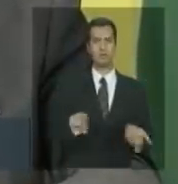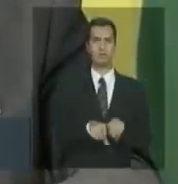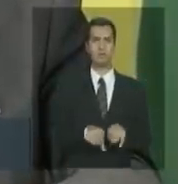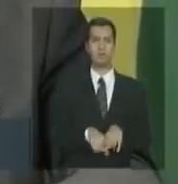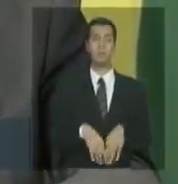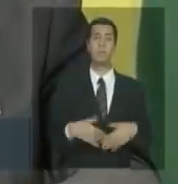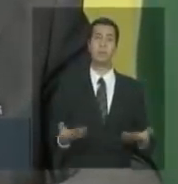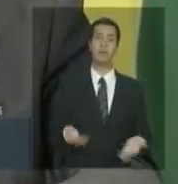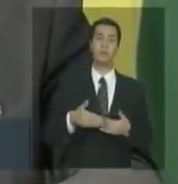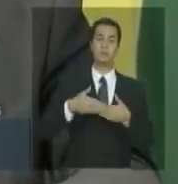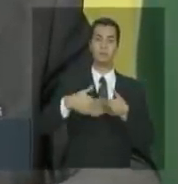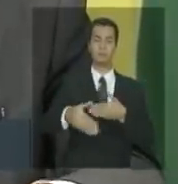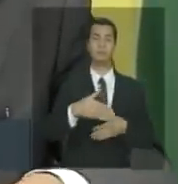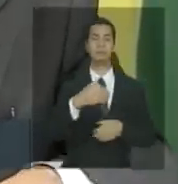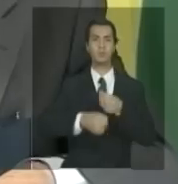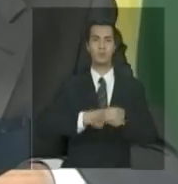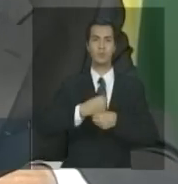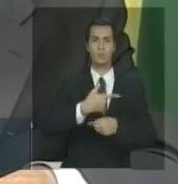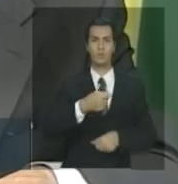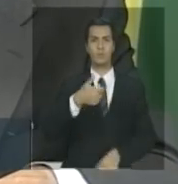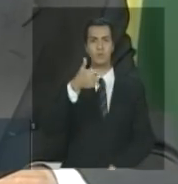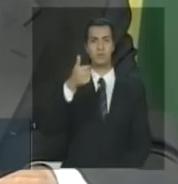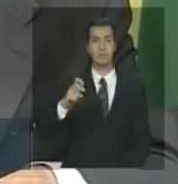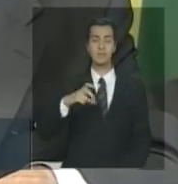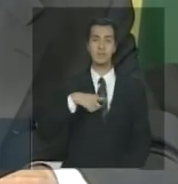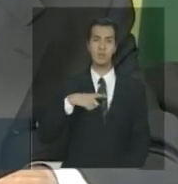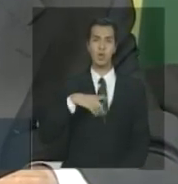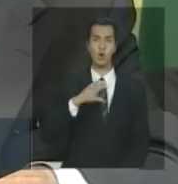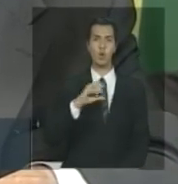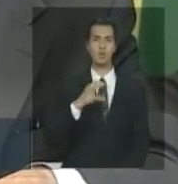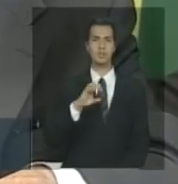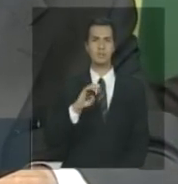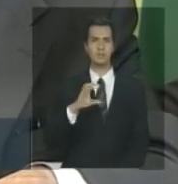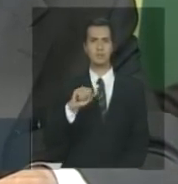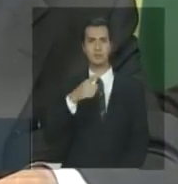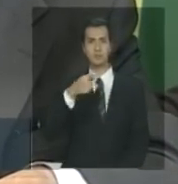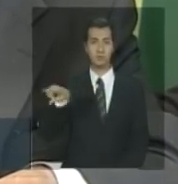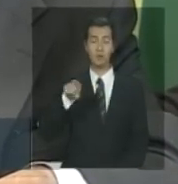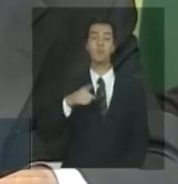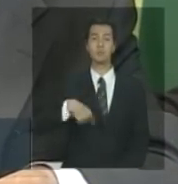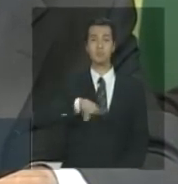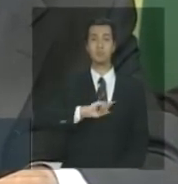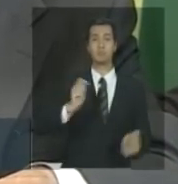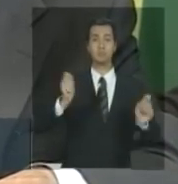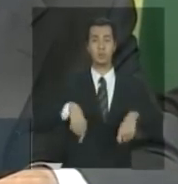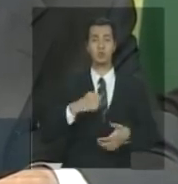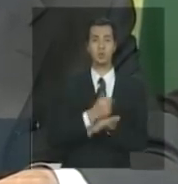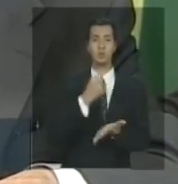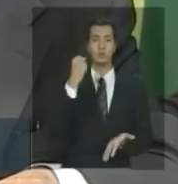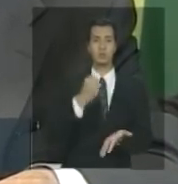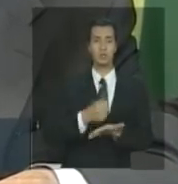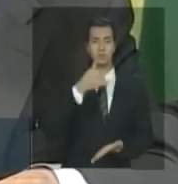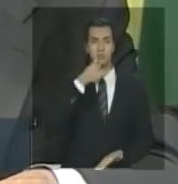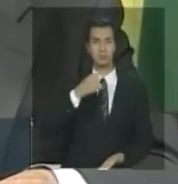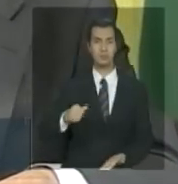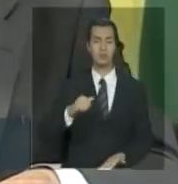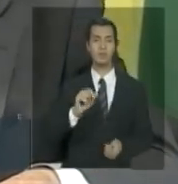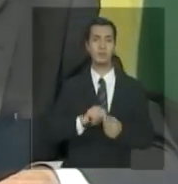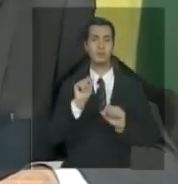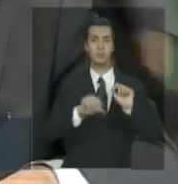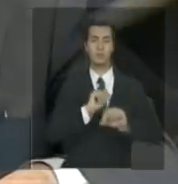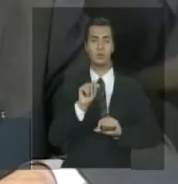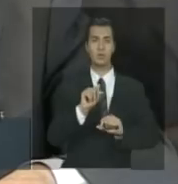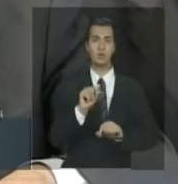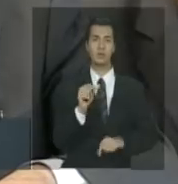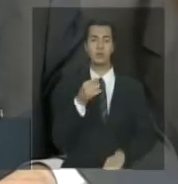que estarão acontecendo a partir de 2015, nós poderemos, nos novos contratos de energia elétrica, reduzir